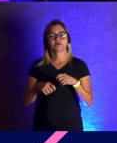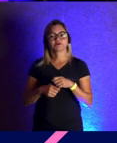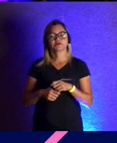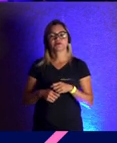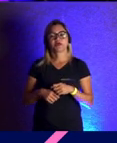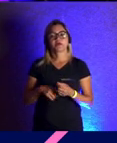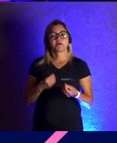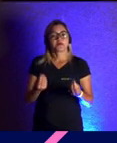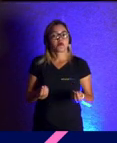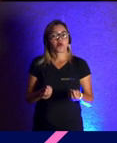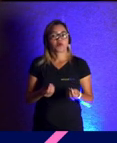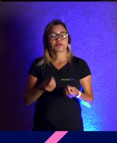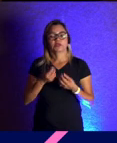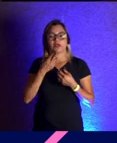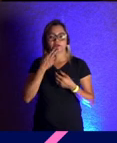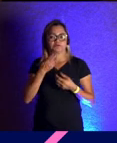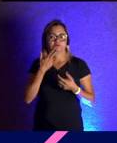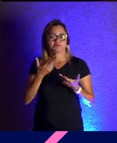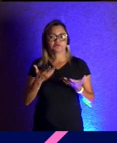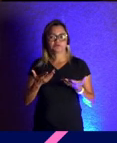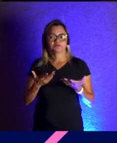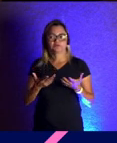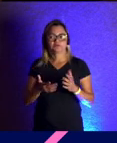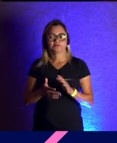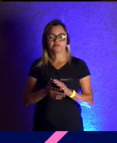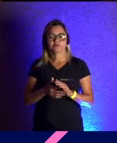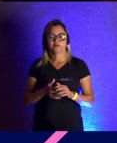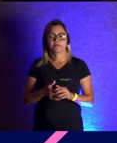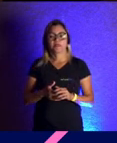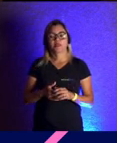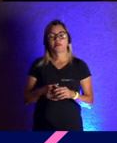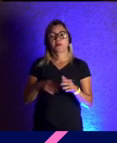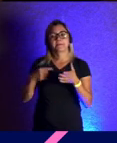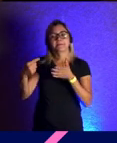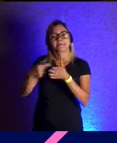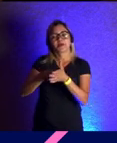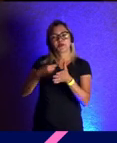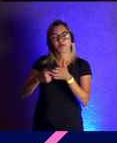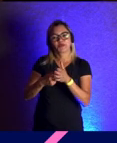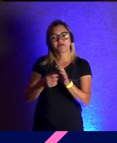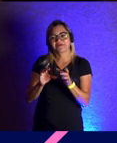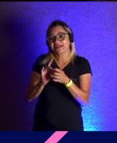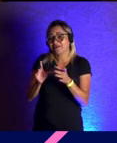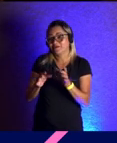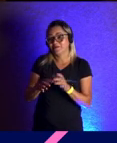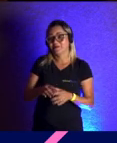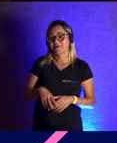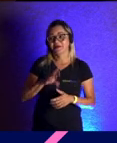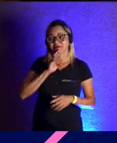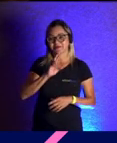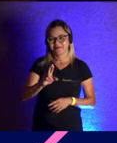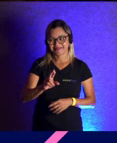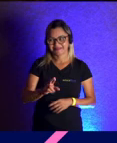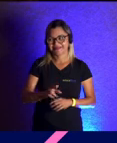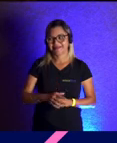conta. Tem uma pergunta aqui que eu fiquei à vontade para responder, mas eu estou querendo responder.